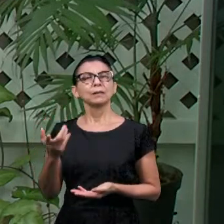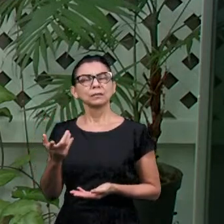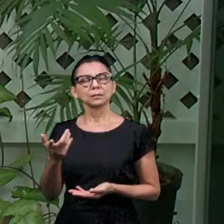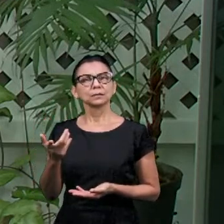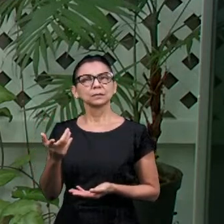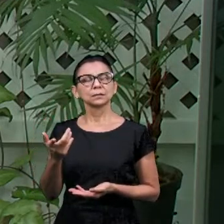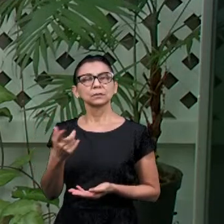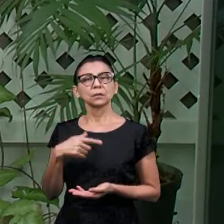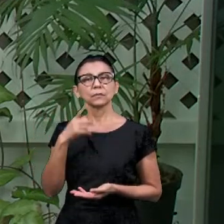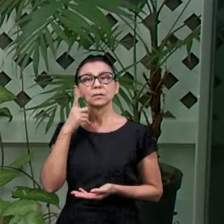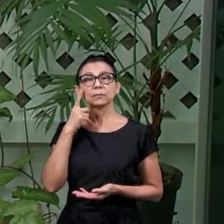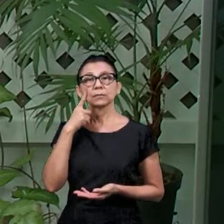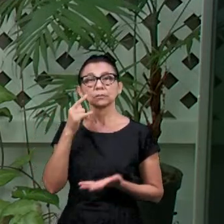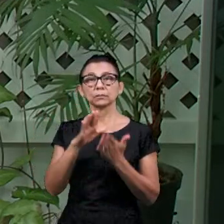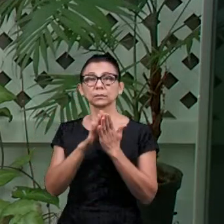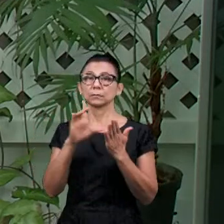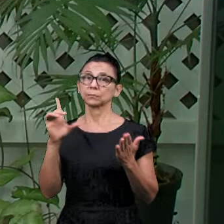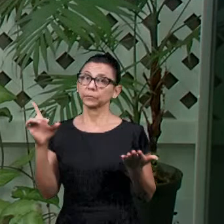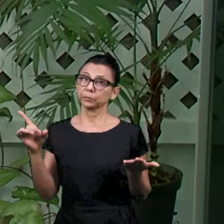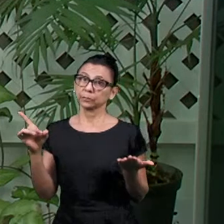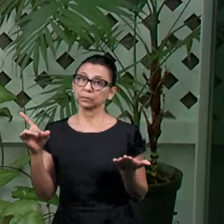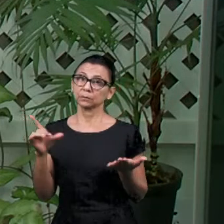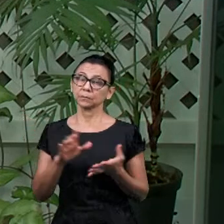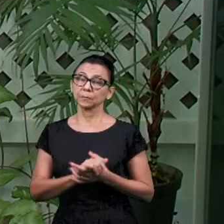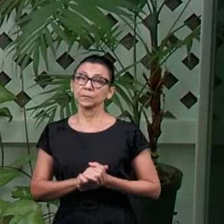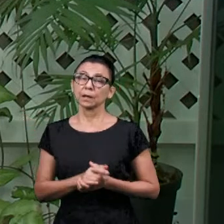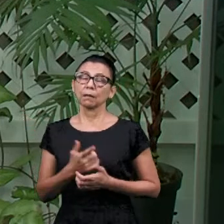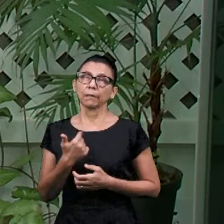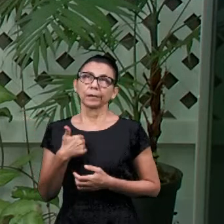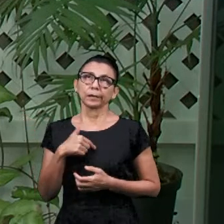vai encontrar na palavra o quê? Não vou falar